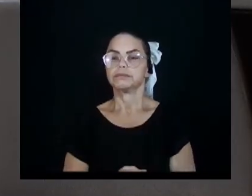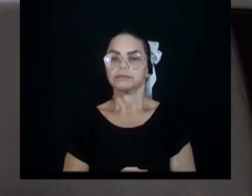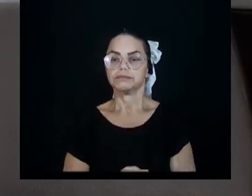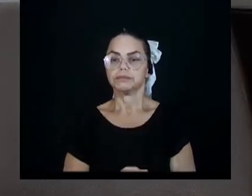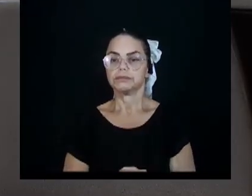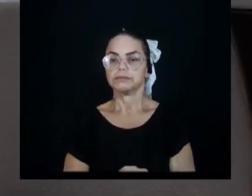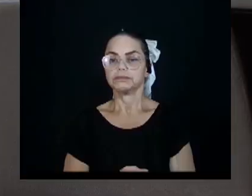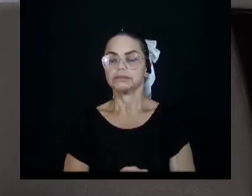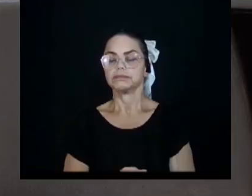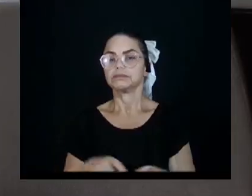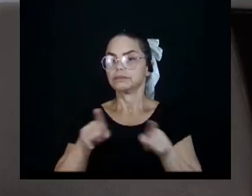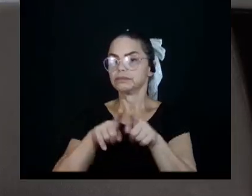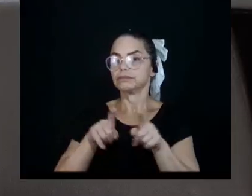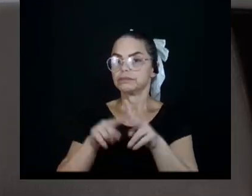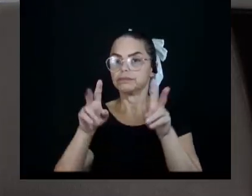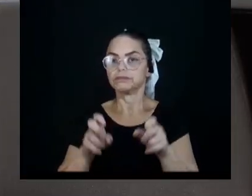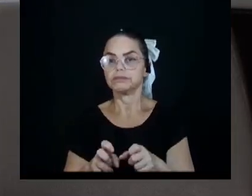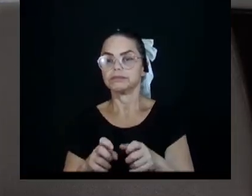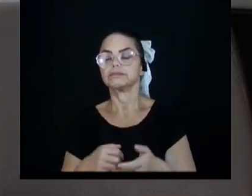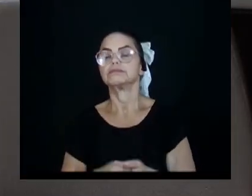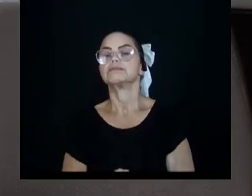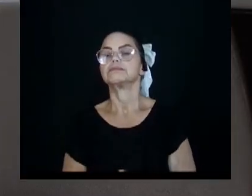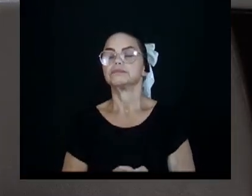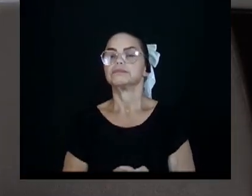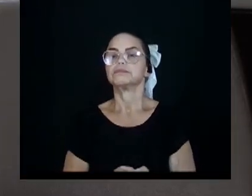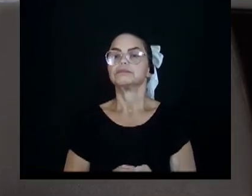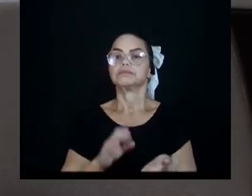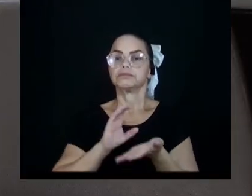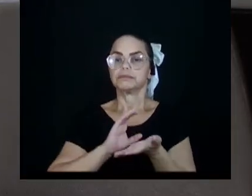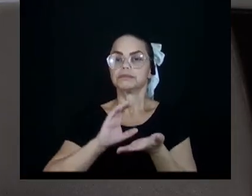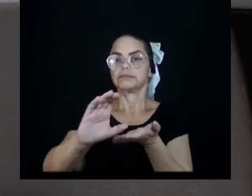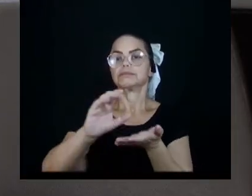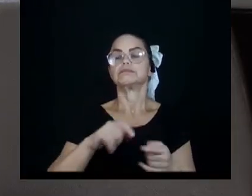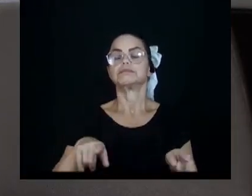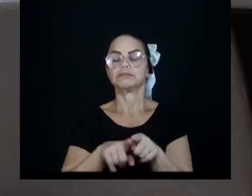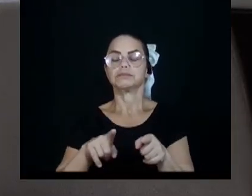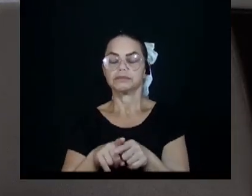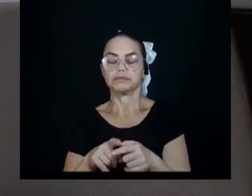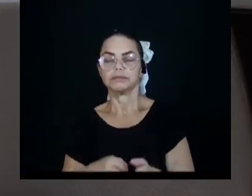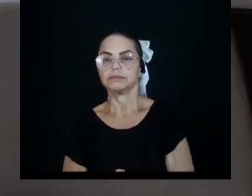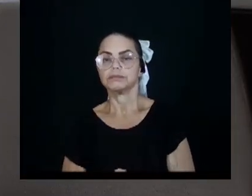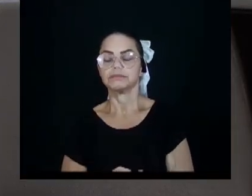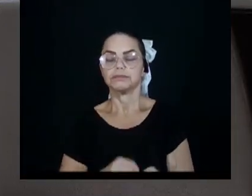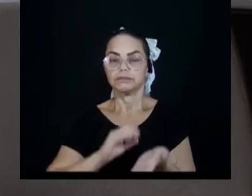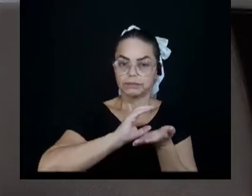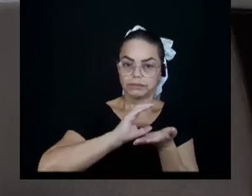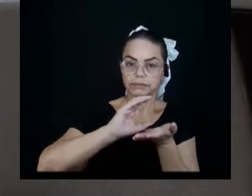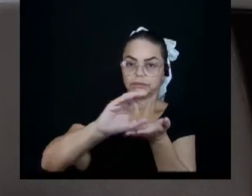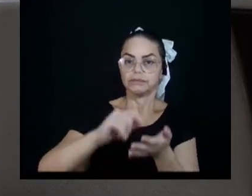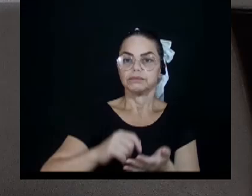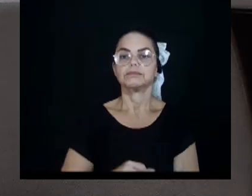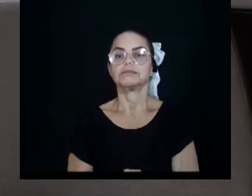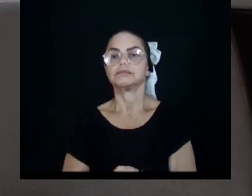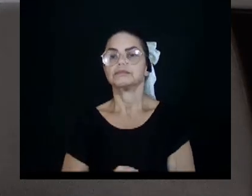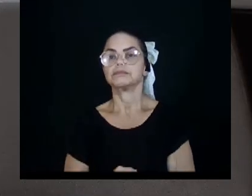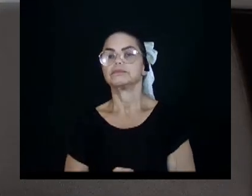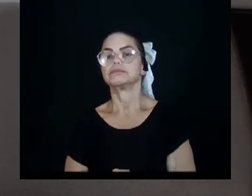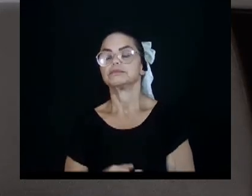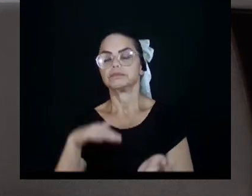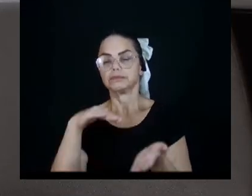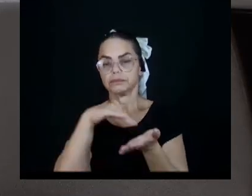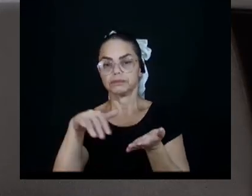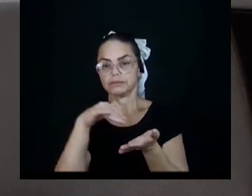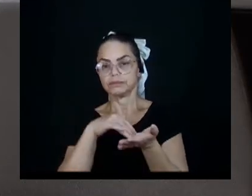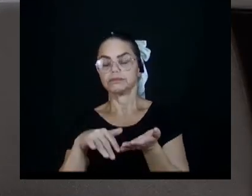os recursos, né, destinados, que o senhor também destinou recursos aí para a Secretaria de Cultura, também